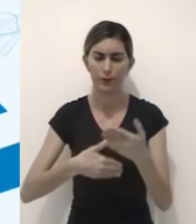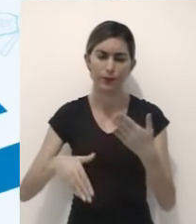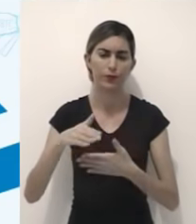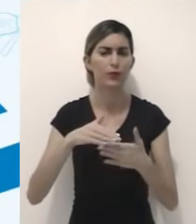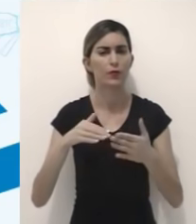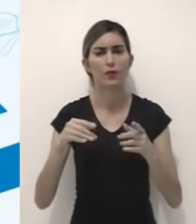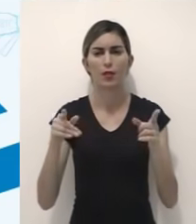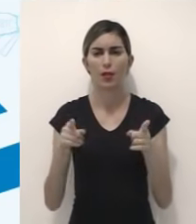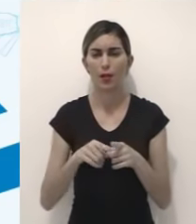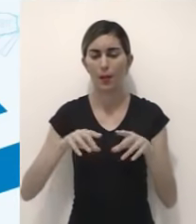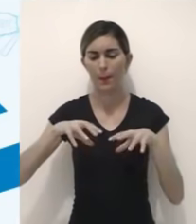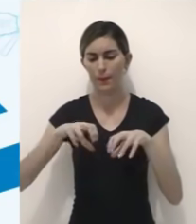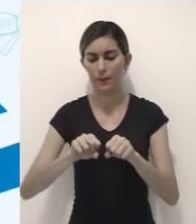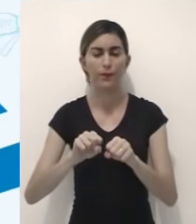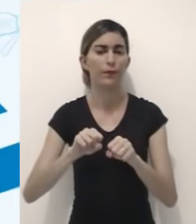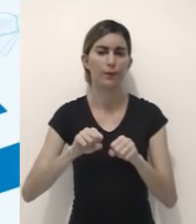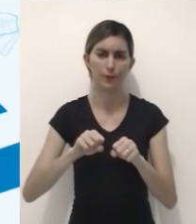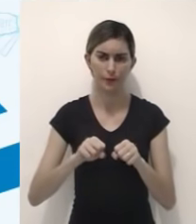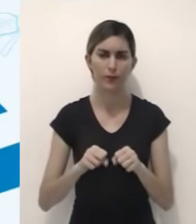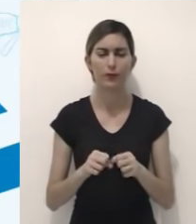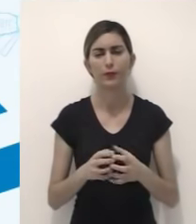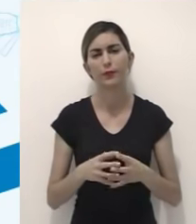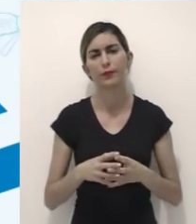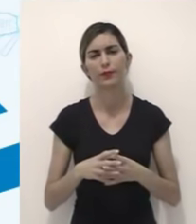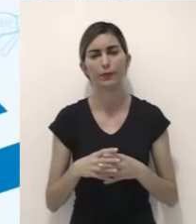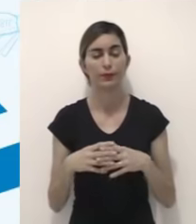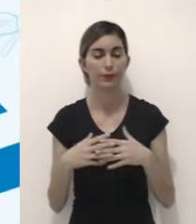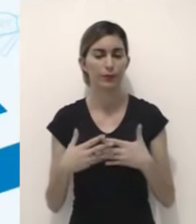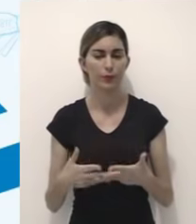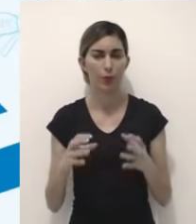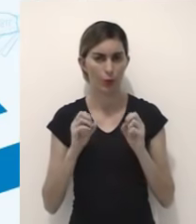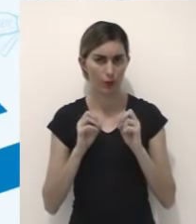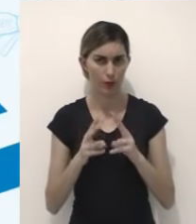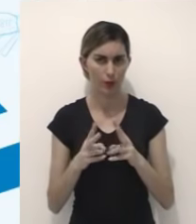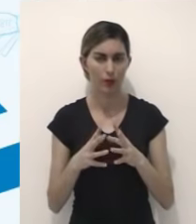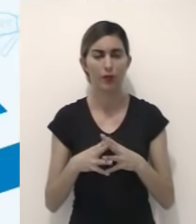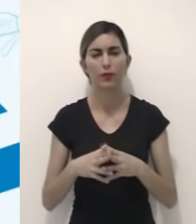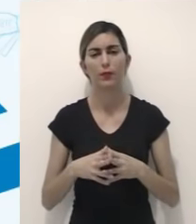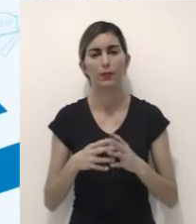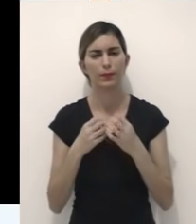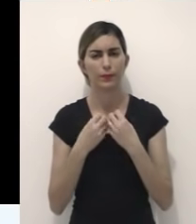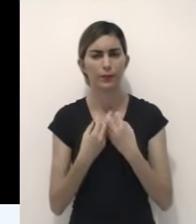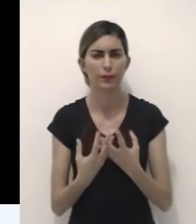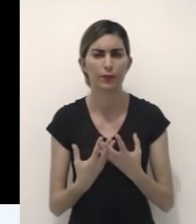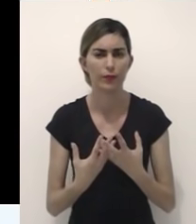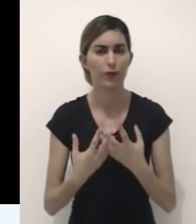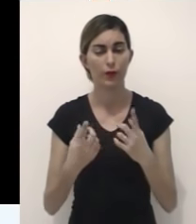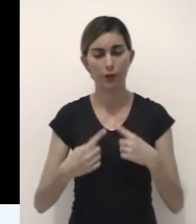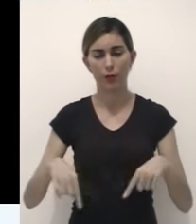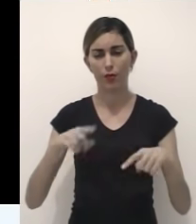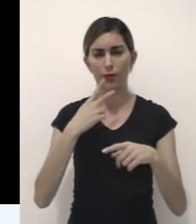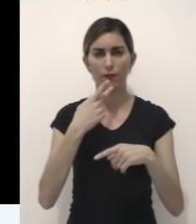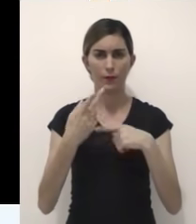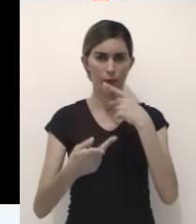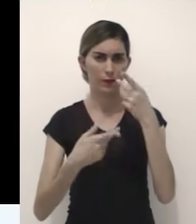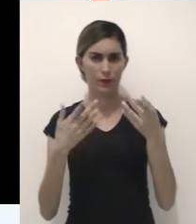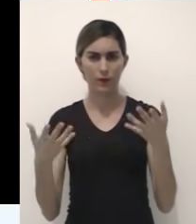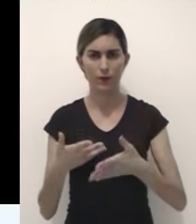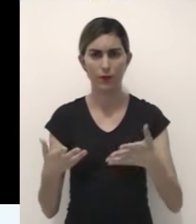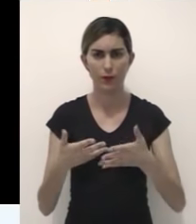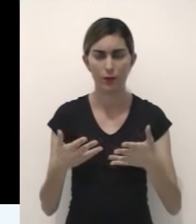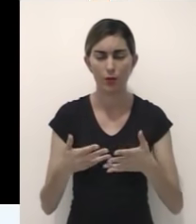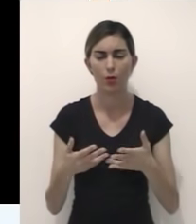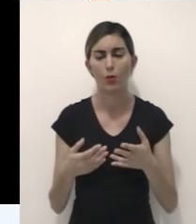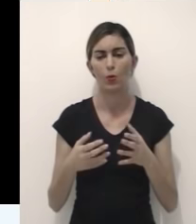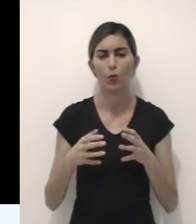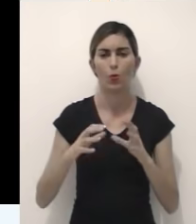está relacionado à massa de um planeta. Ok? Bom, nós vamos falar